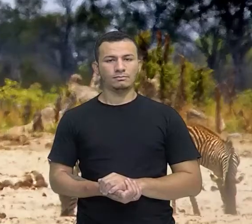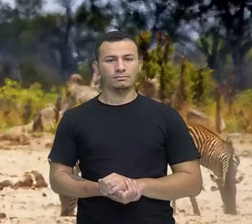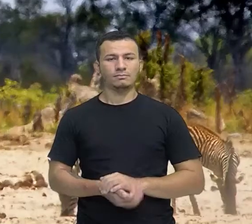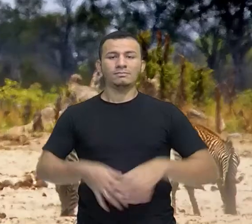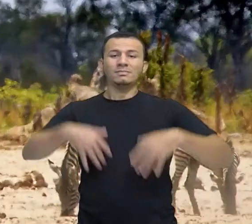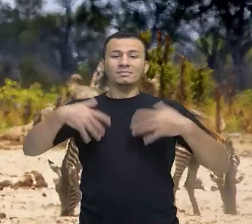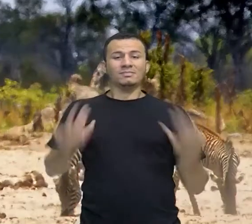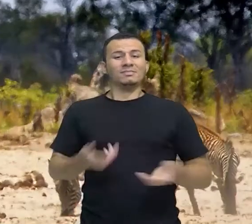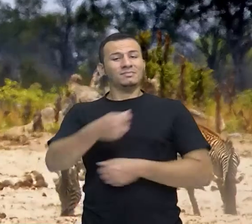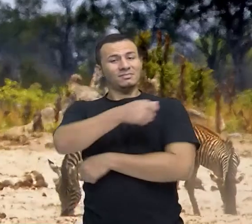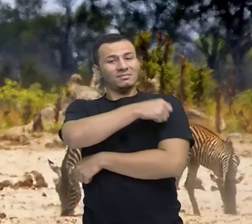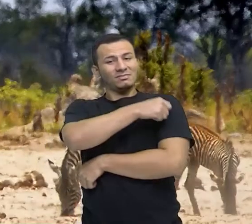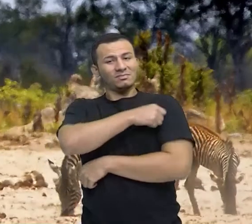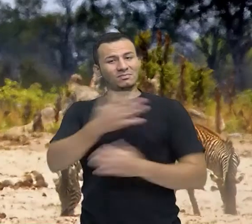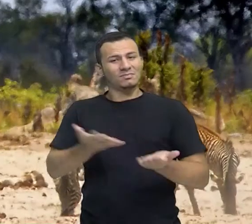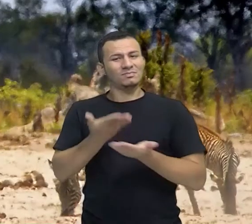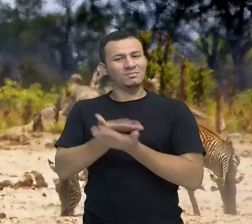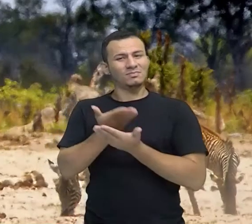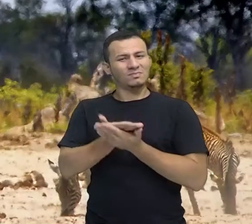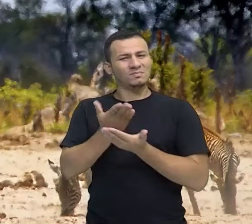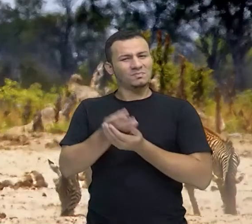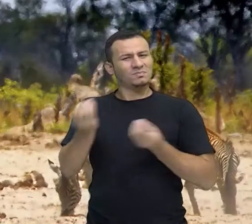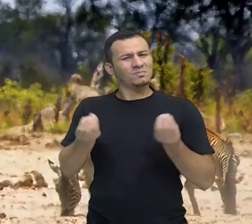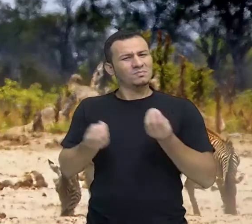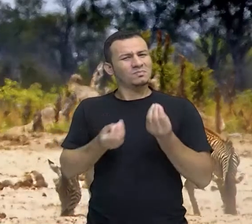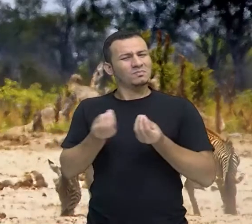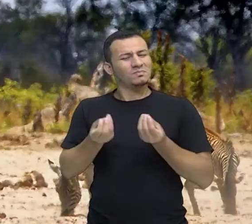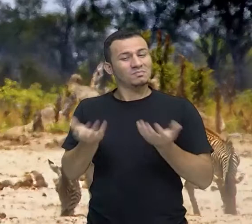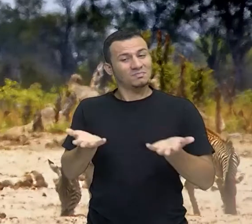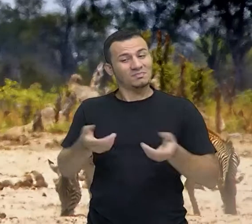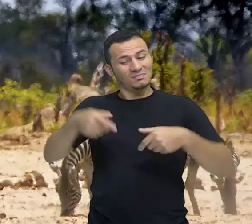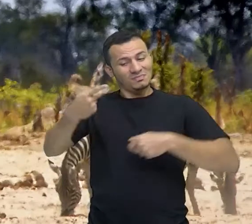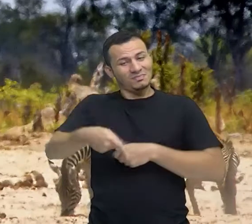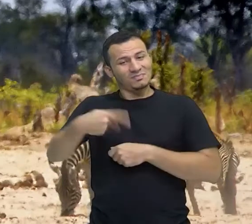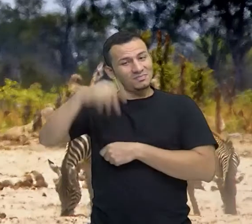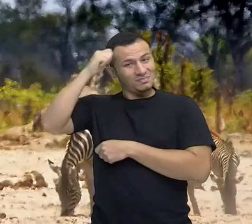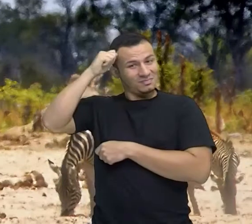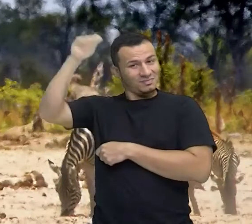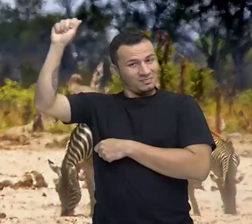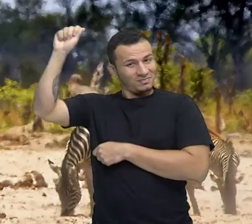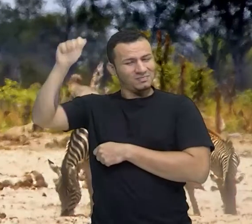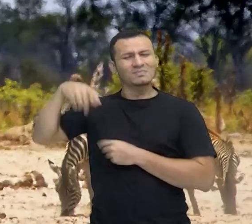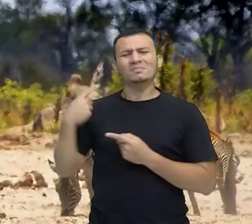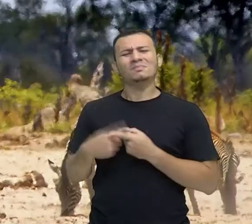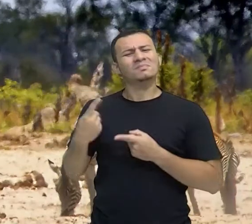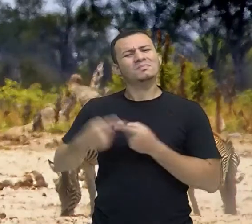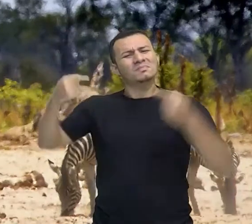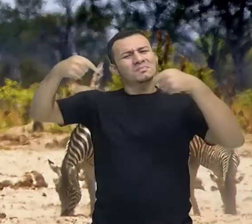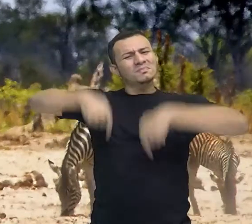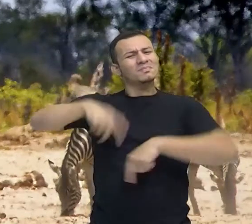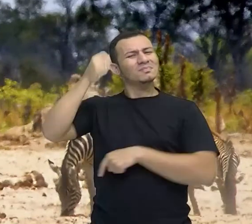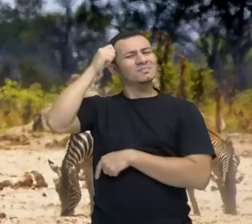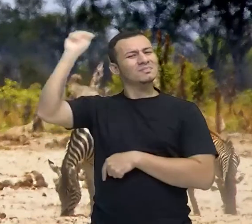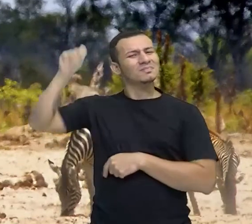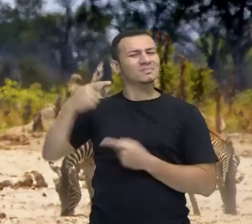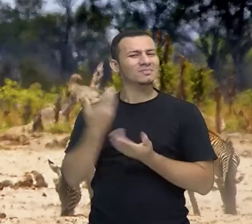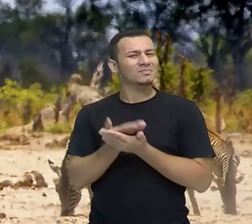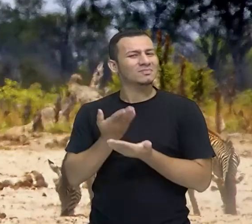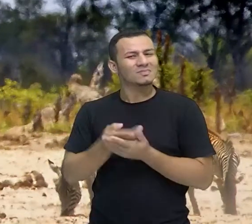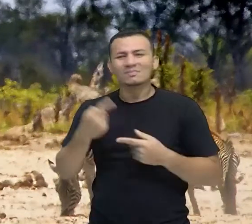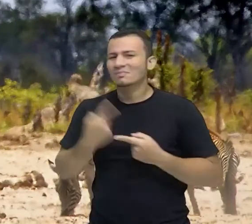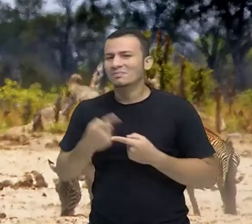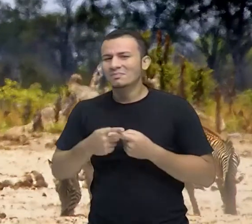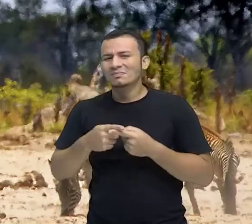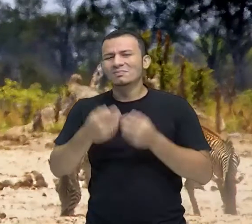Então, meu querido aluno, a nossa aula de hoje vai começar aqui, na savana africana. Por que, professor, a gente veio aqui para a África para começar a aula de hoje de